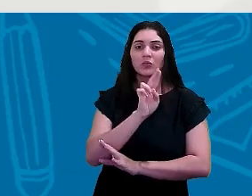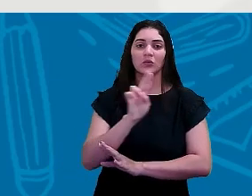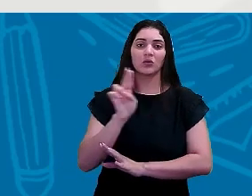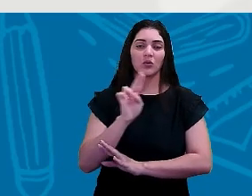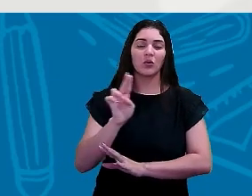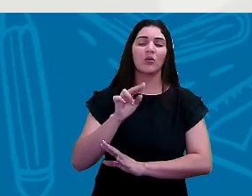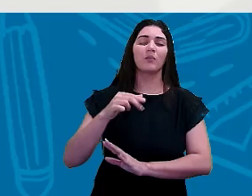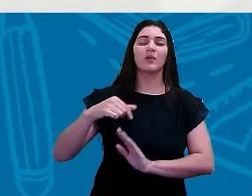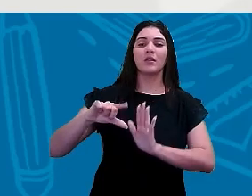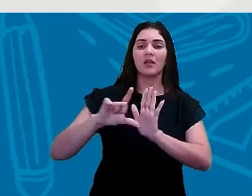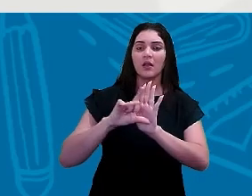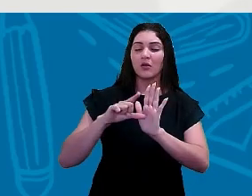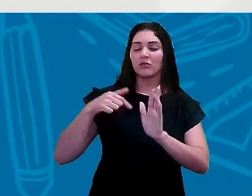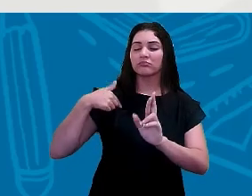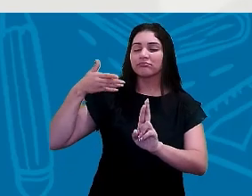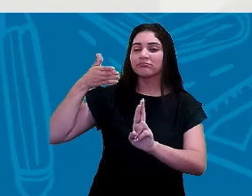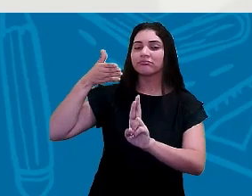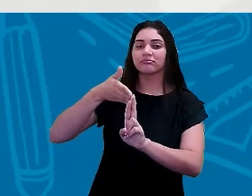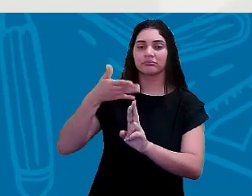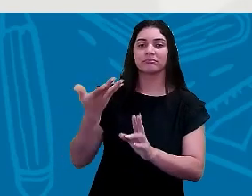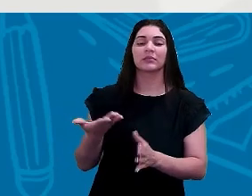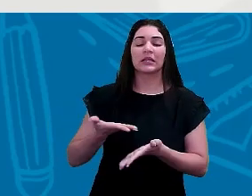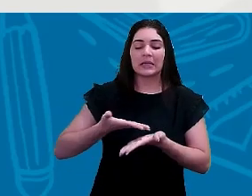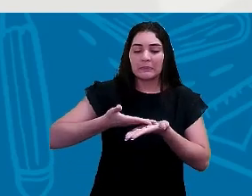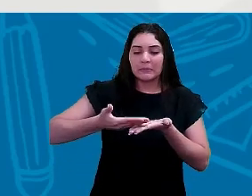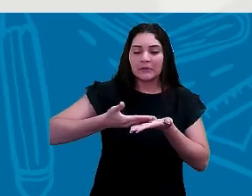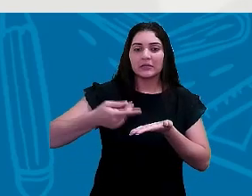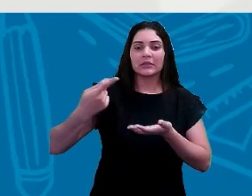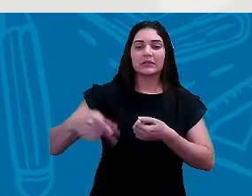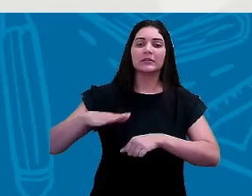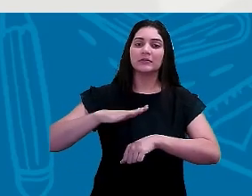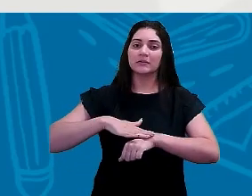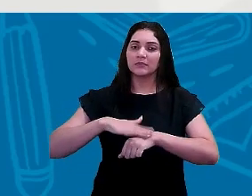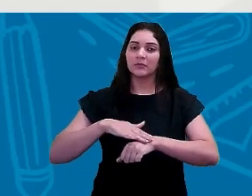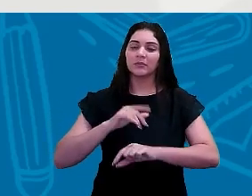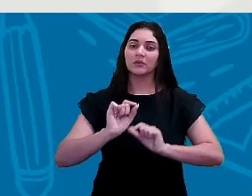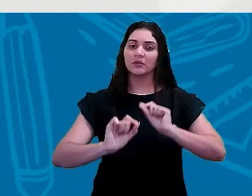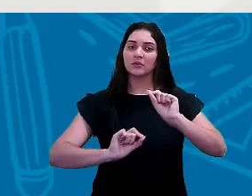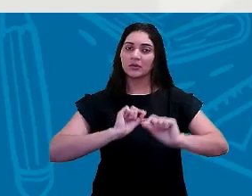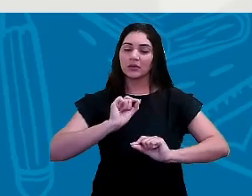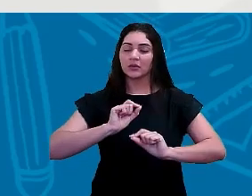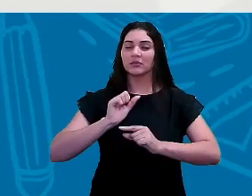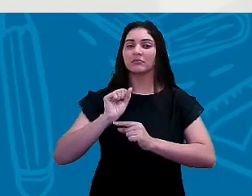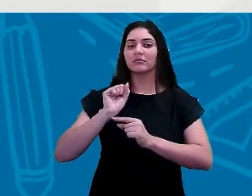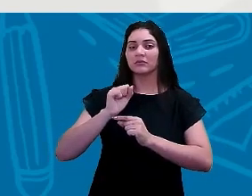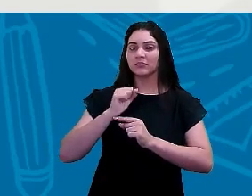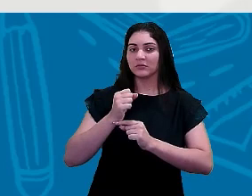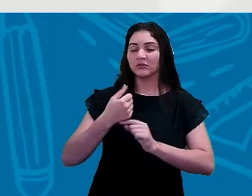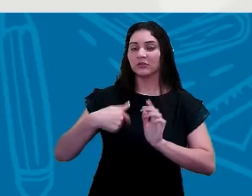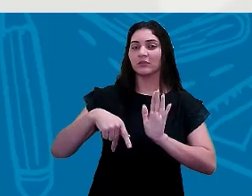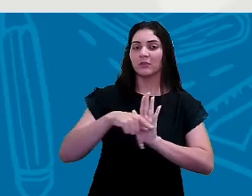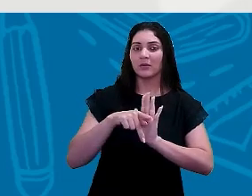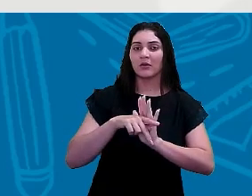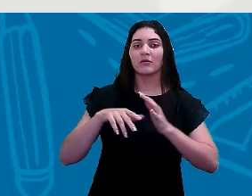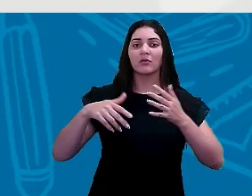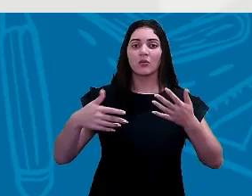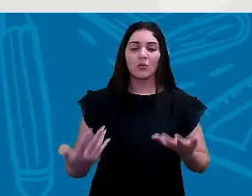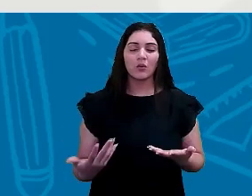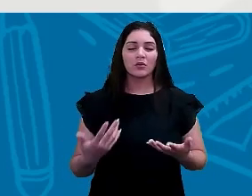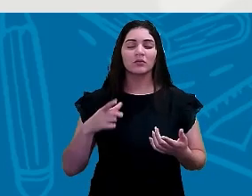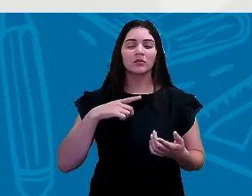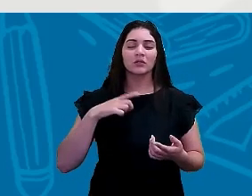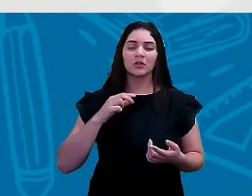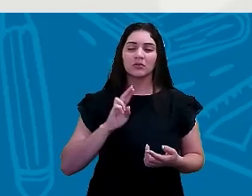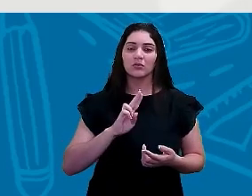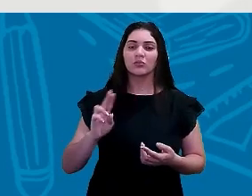da loja que eu estou me referindo. A partir desse momento, torna-se um substantivo próprio, quando a gente nomeia,